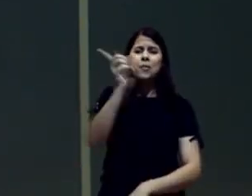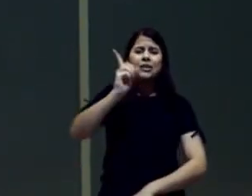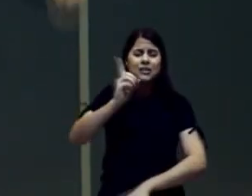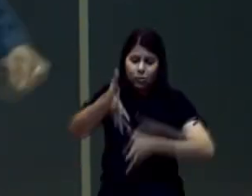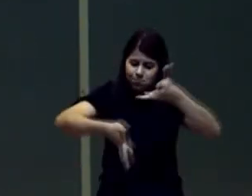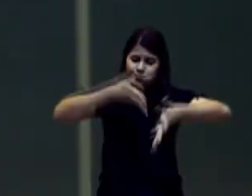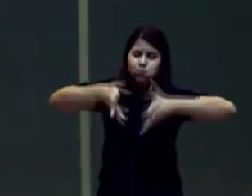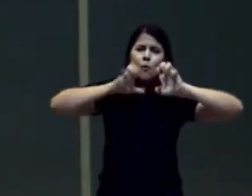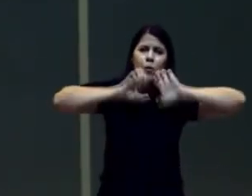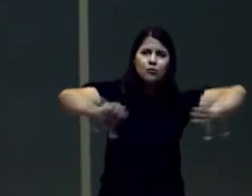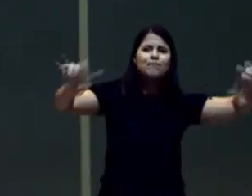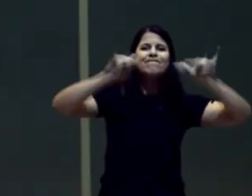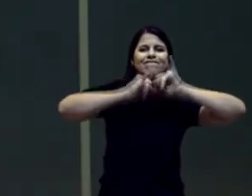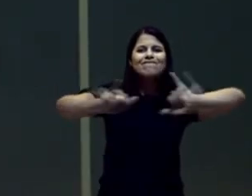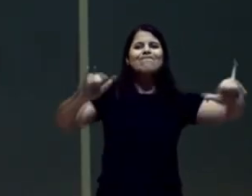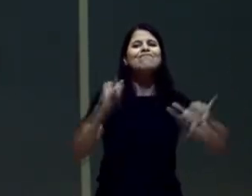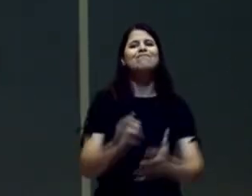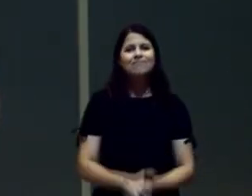palavra.